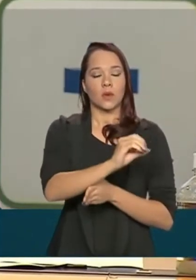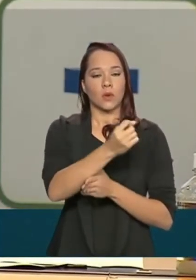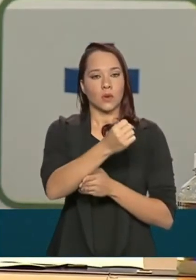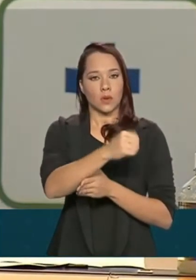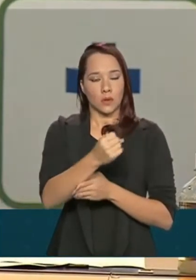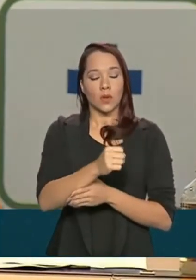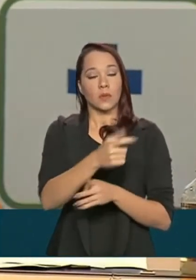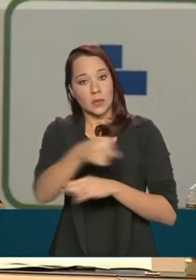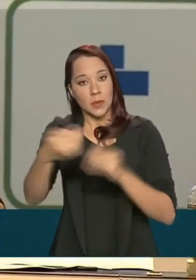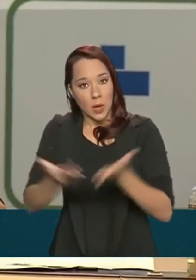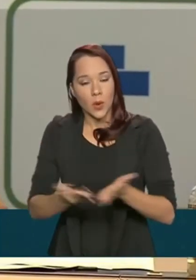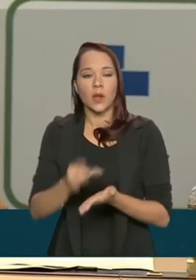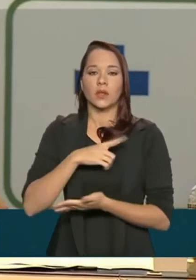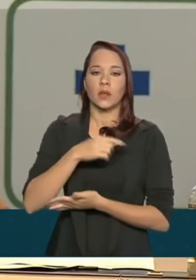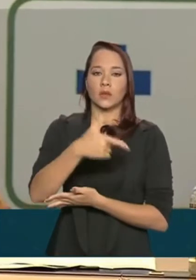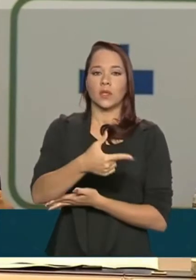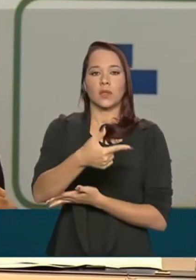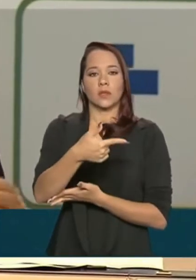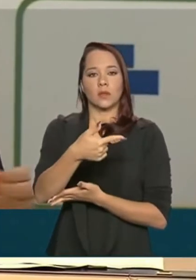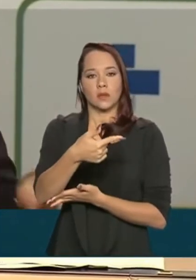246.088 e para essa semana